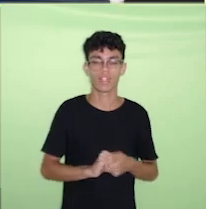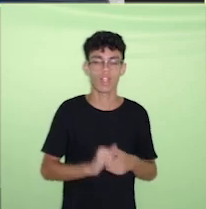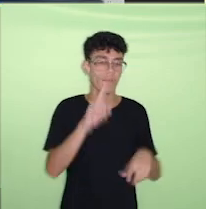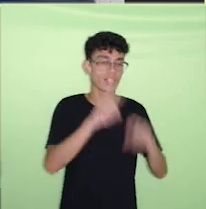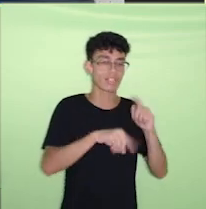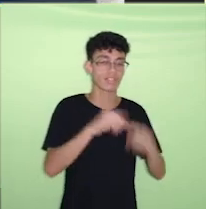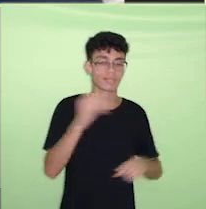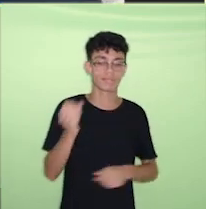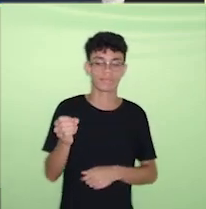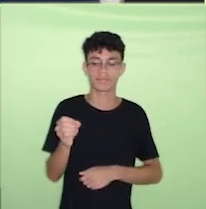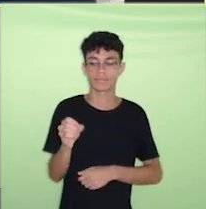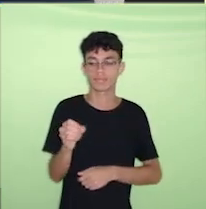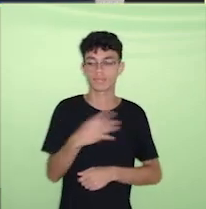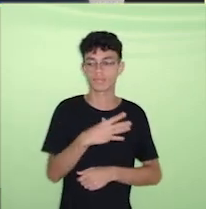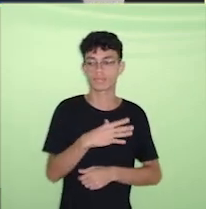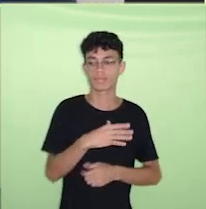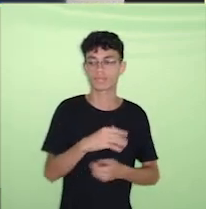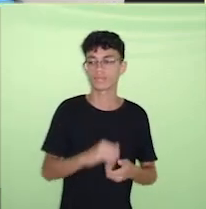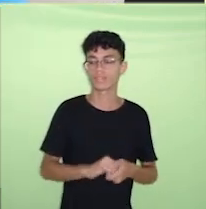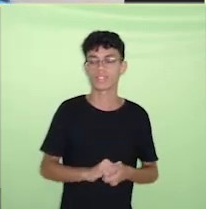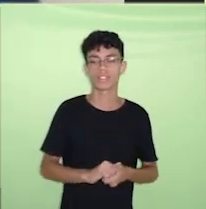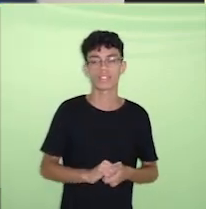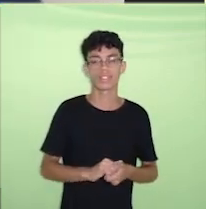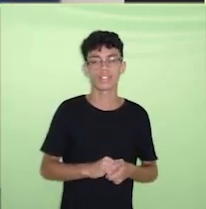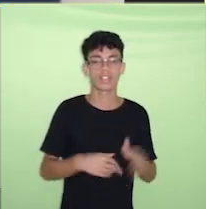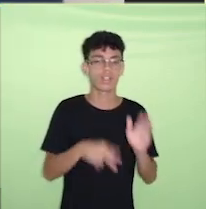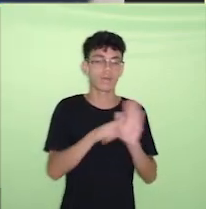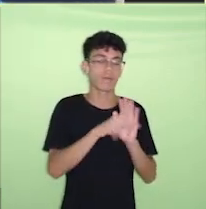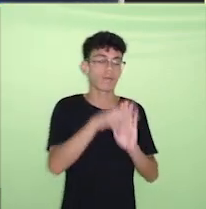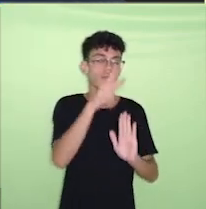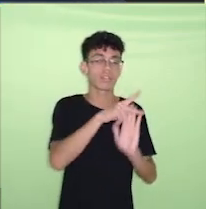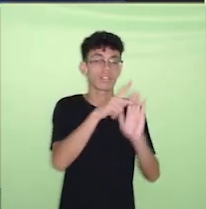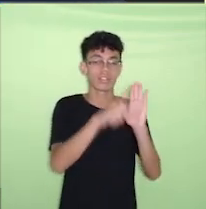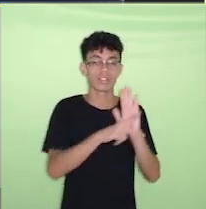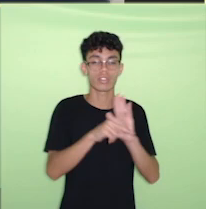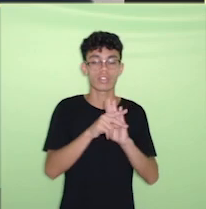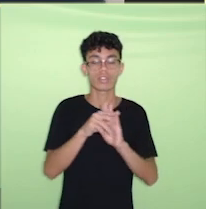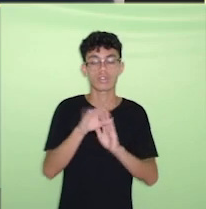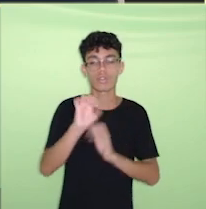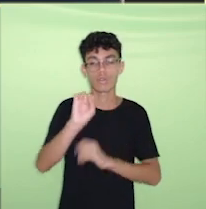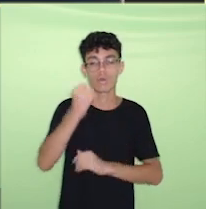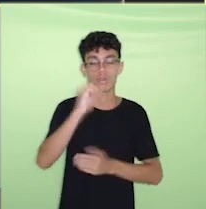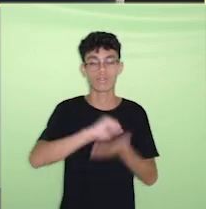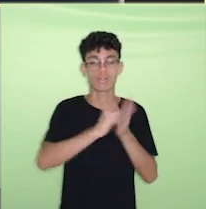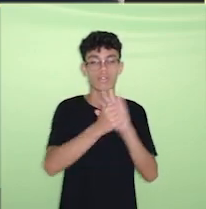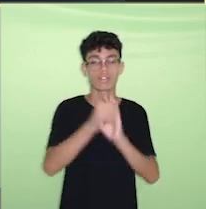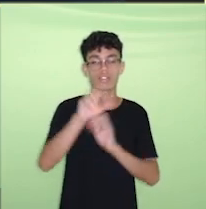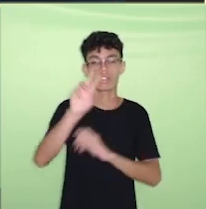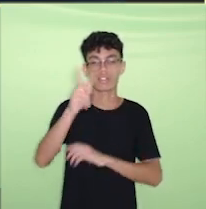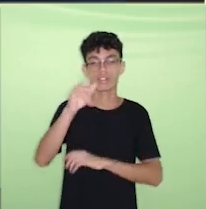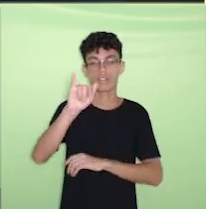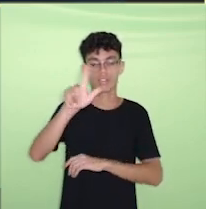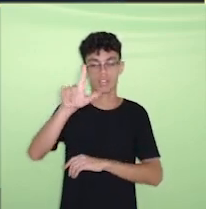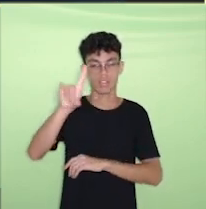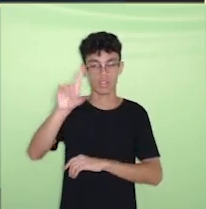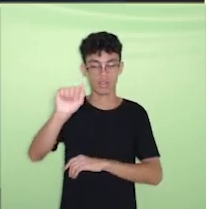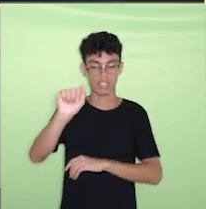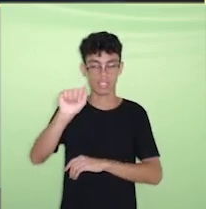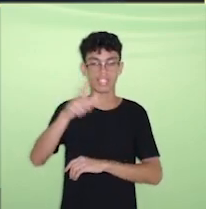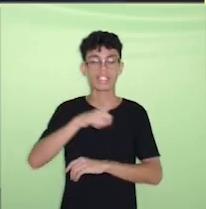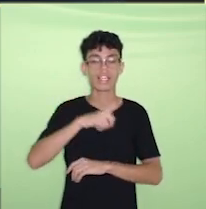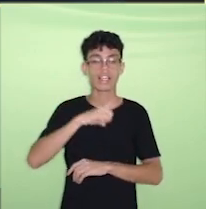material novo, e o próprio projeto 8 vezes Hilda já está com a sua playlist própria, então cada peça já